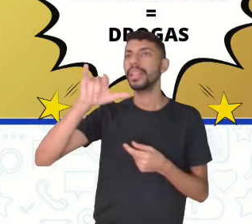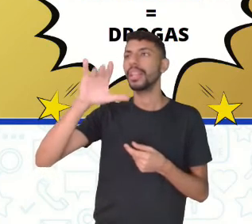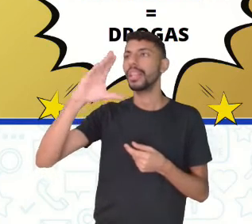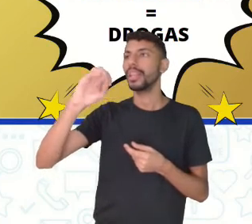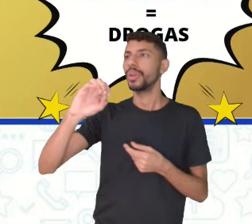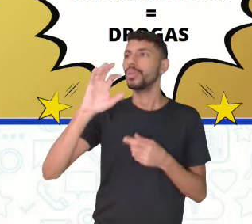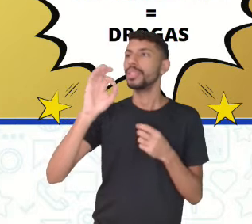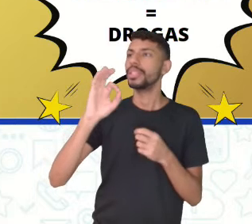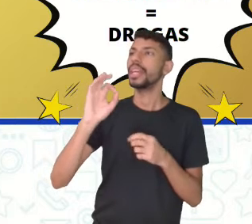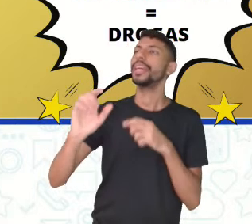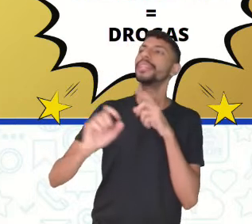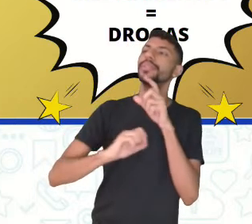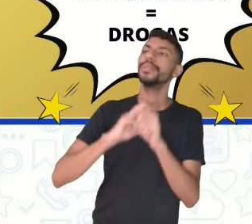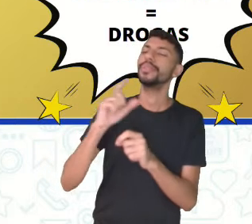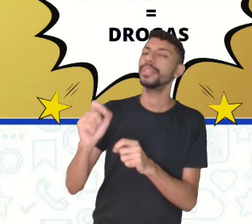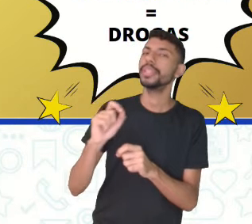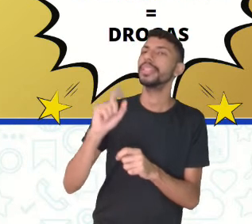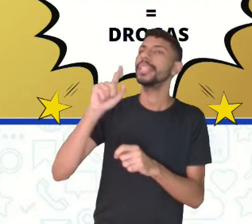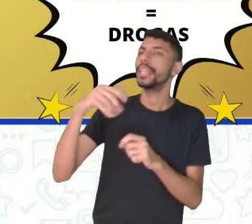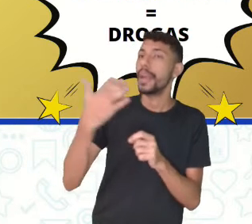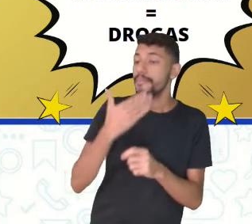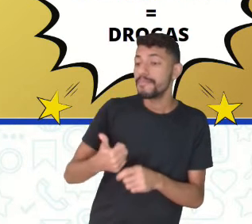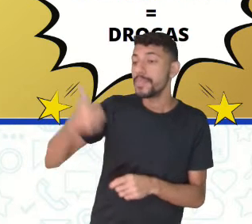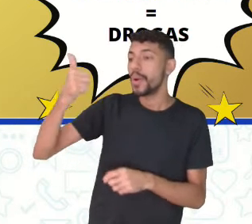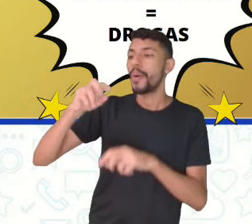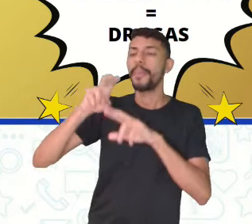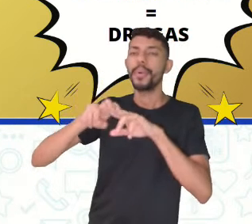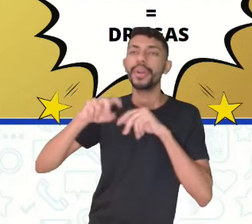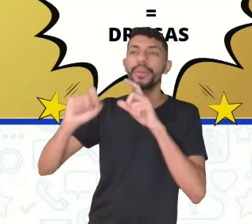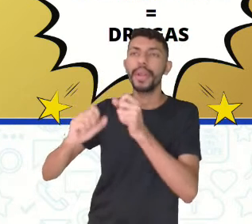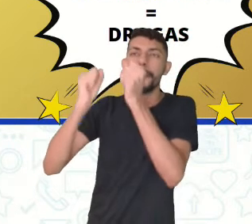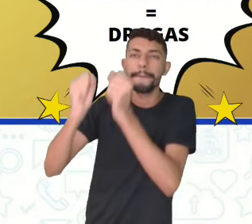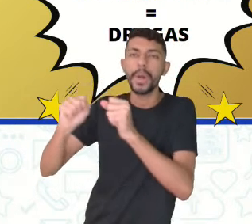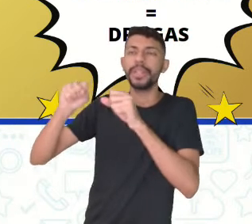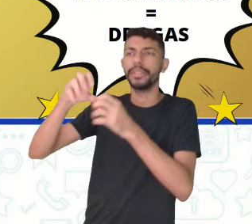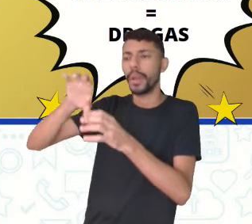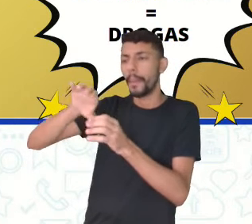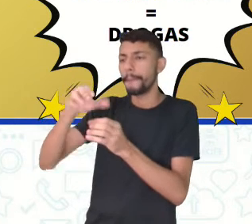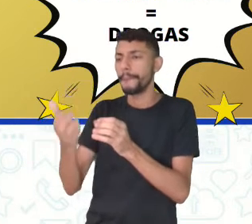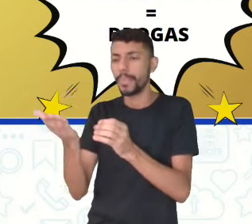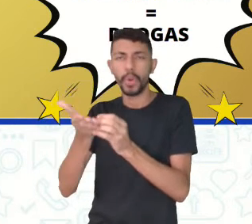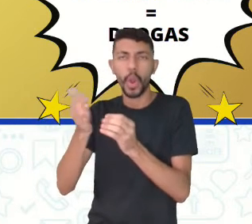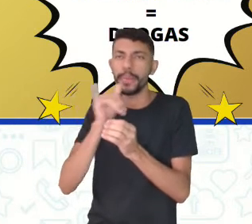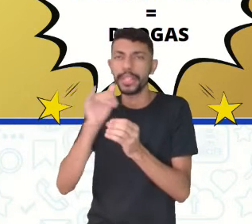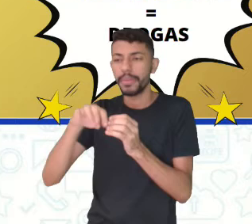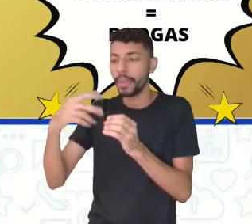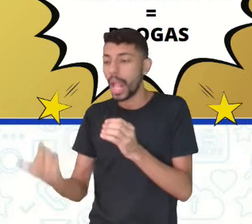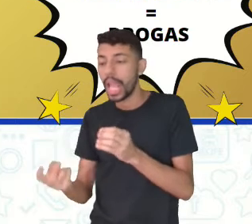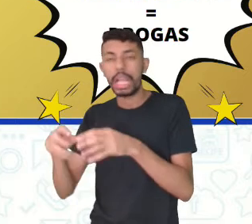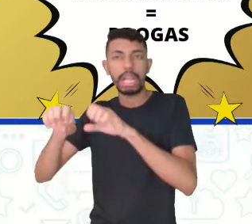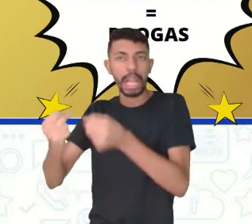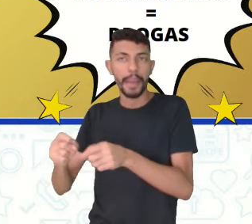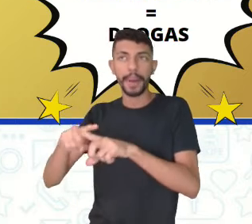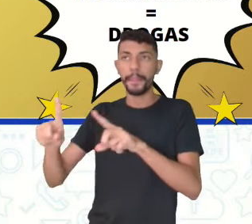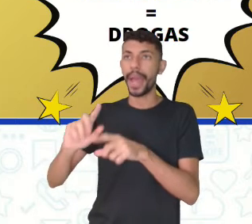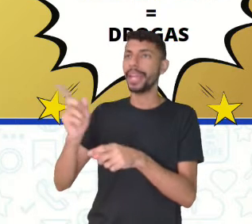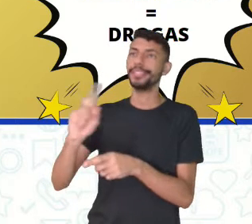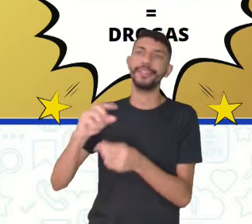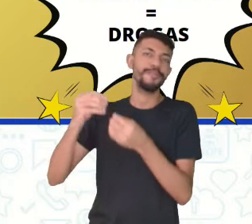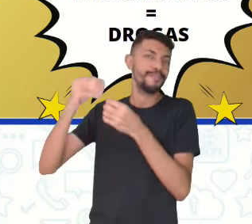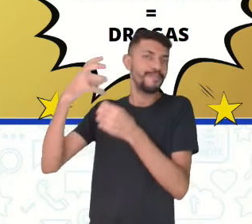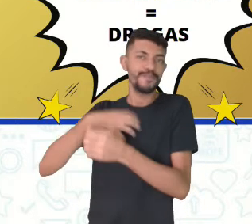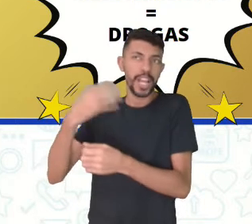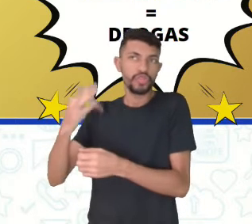aí pode até quebrar, mas não vai machucar ninguém, não vai ter aqui os cacos de vidro. Então, tem algumas vantagens. O preço também mais em conta,